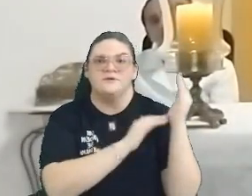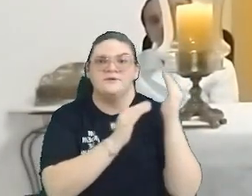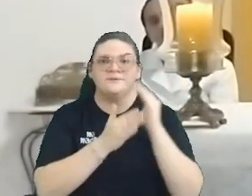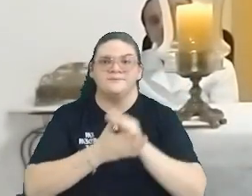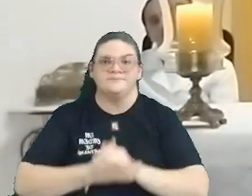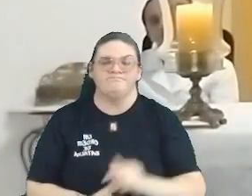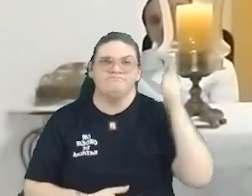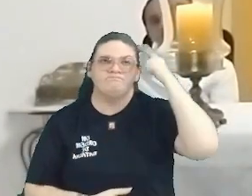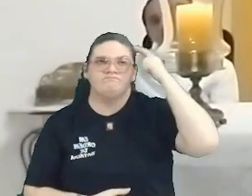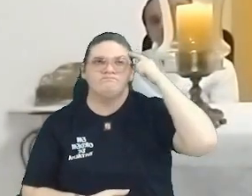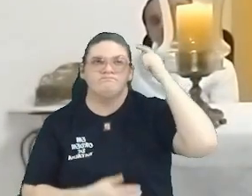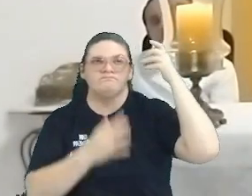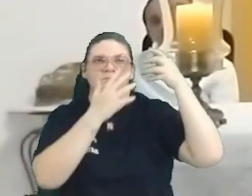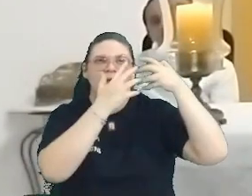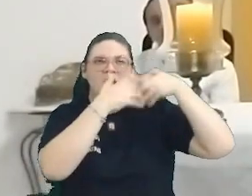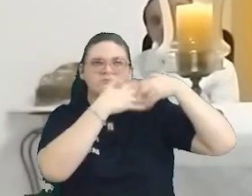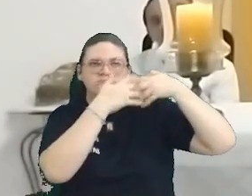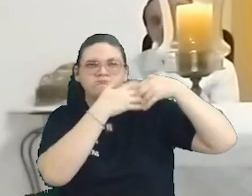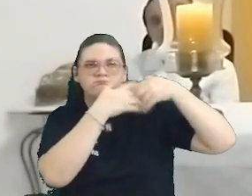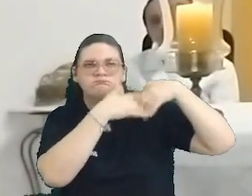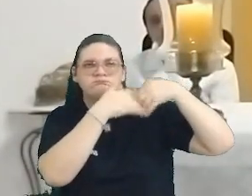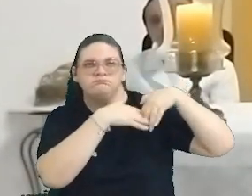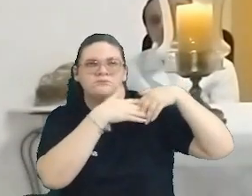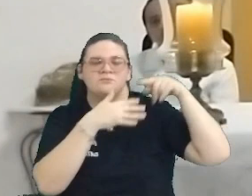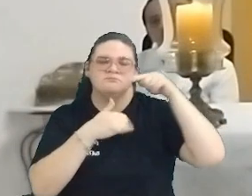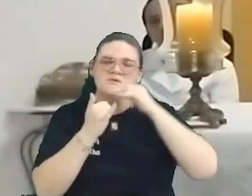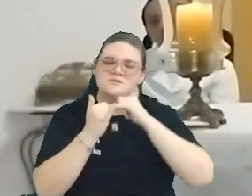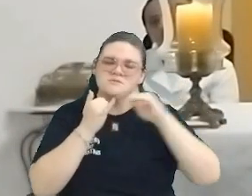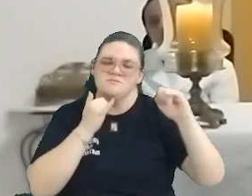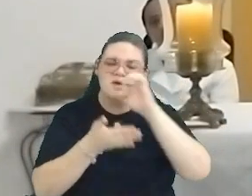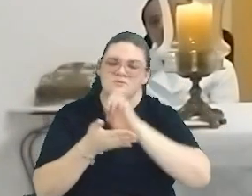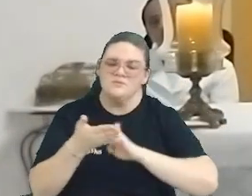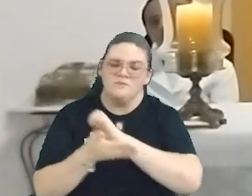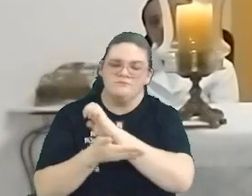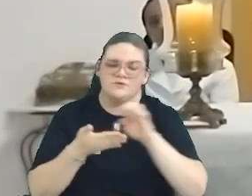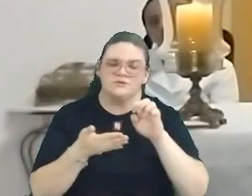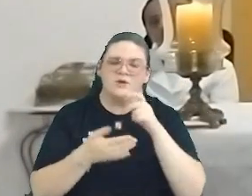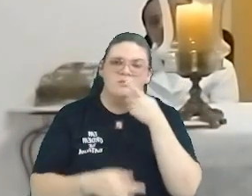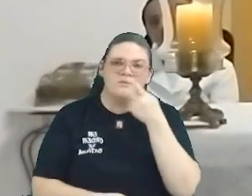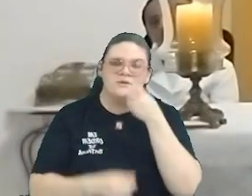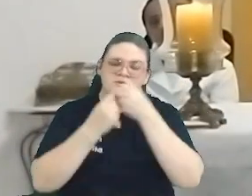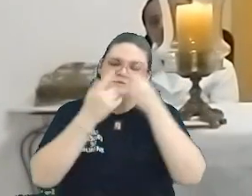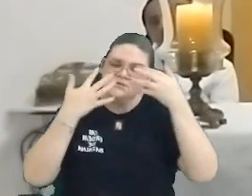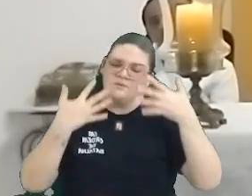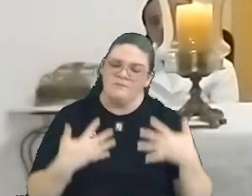Meditemos então, irmãos e irmãs, nesta página do Evangelho que explica esta atitude de